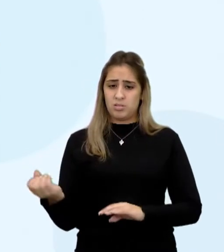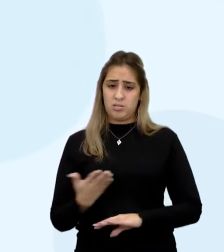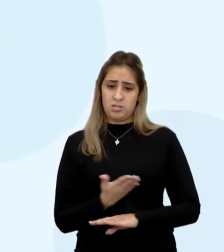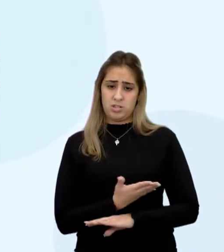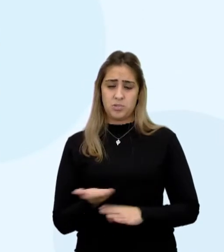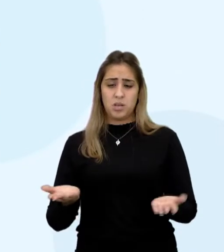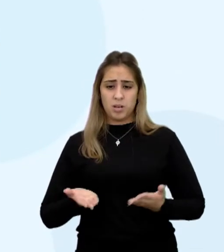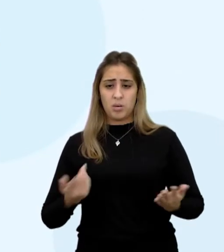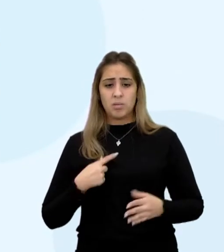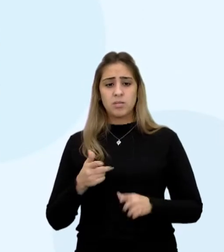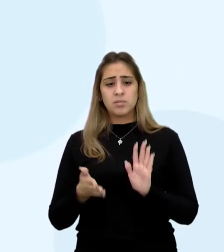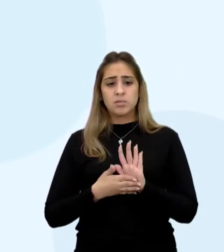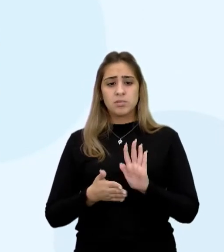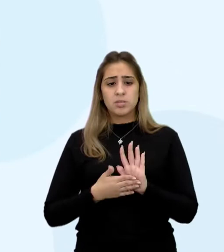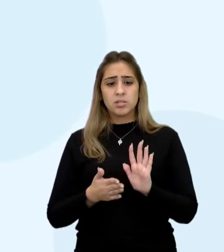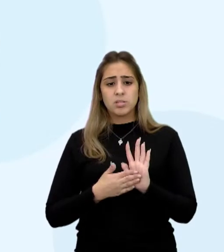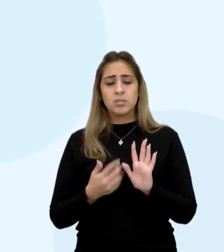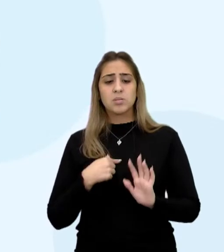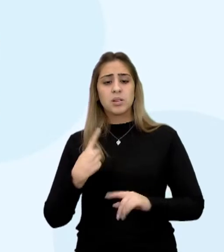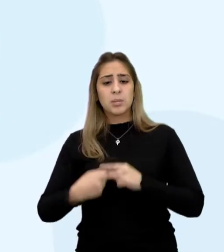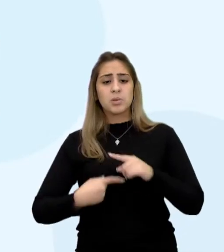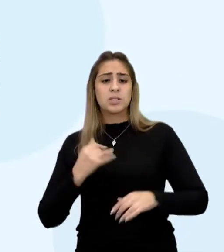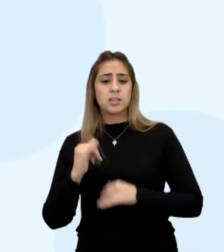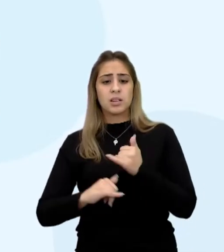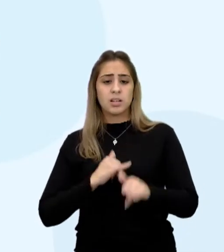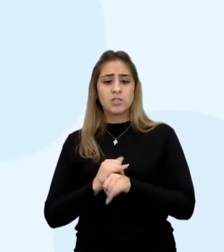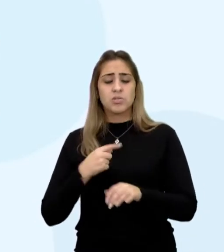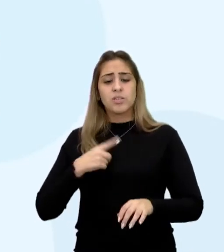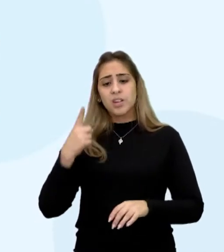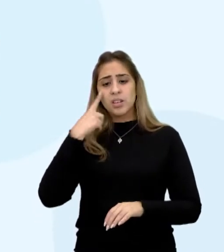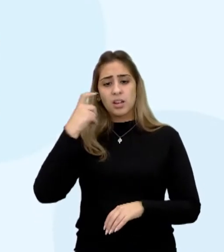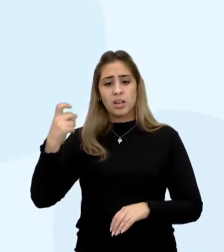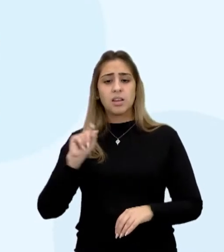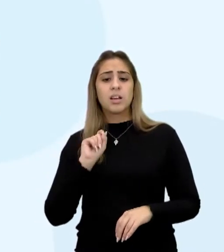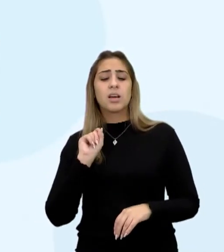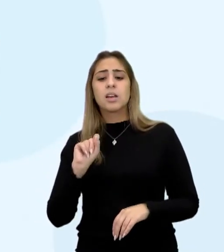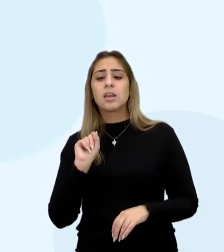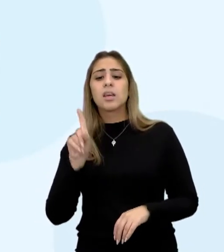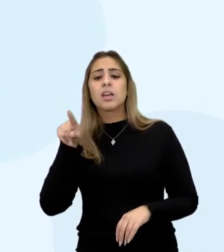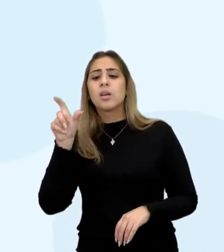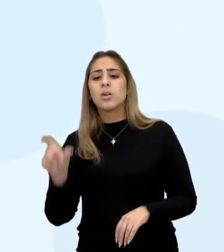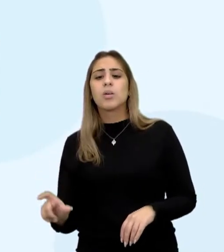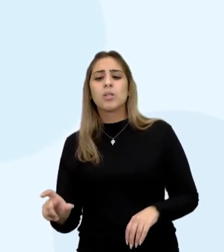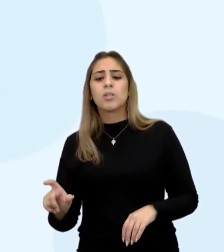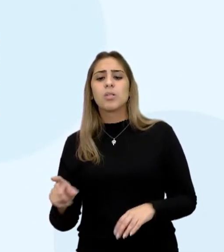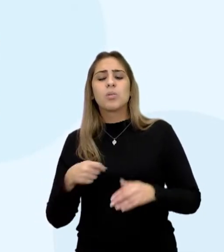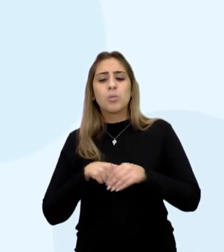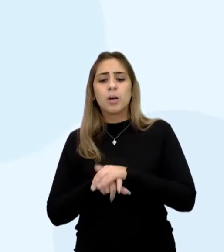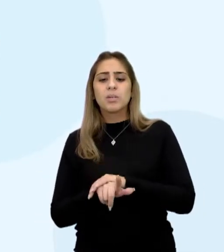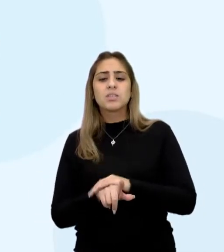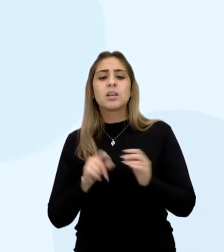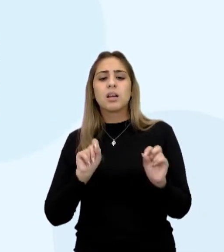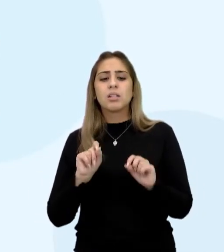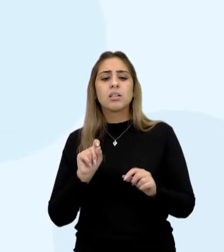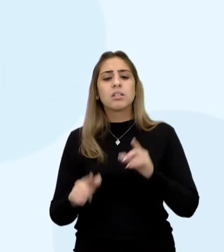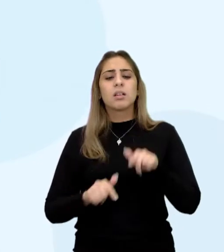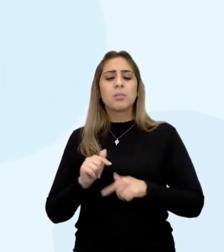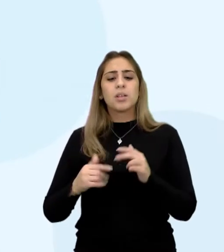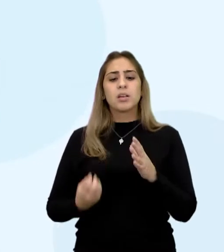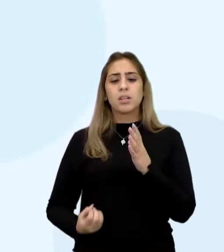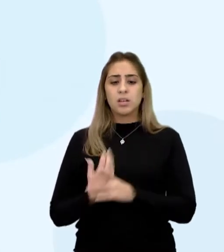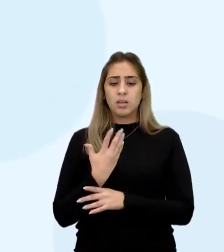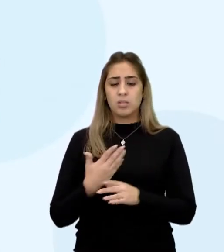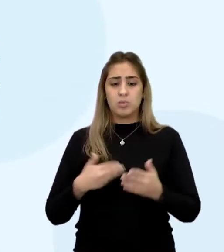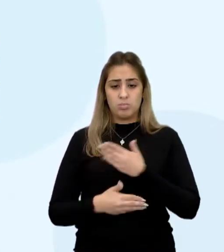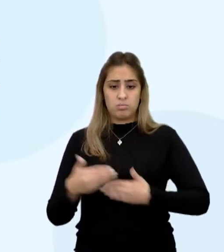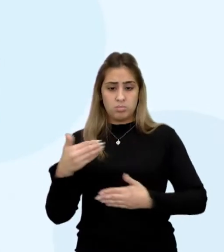passou a existir depois que a internet foi inventada. Quem é web designer trabalha criando